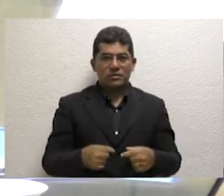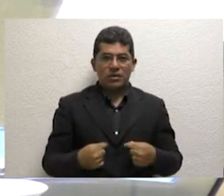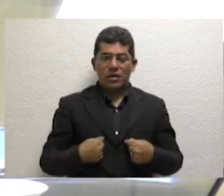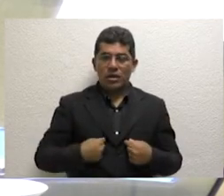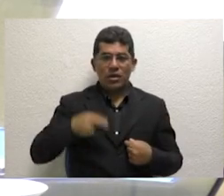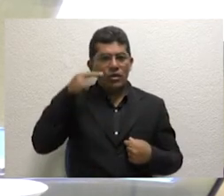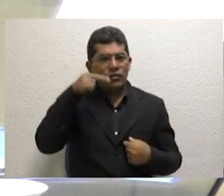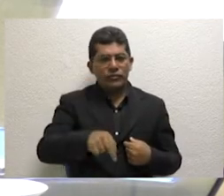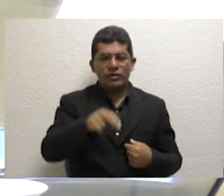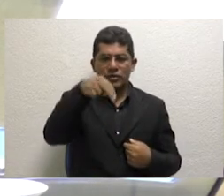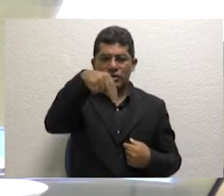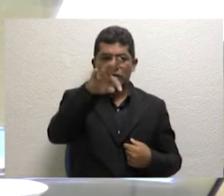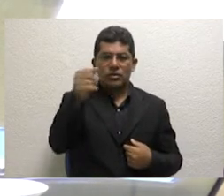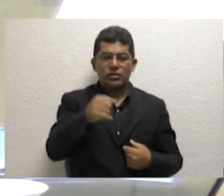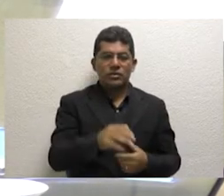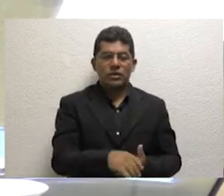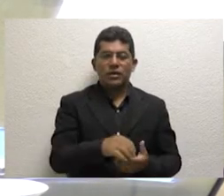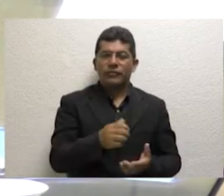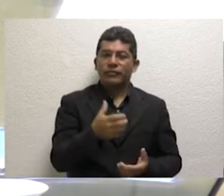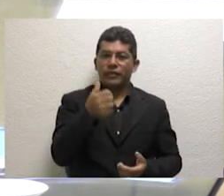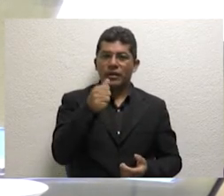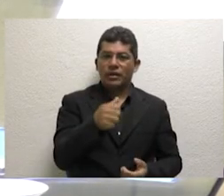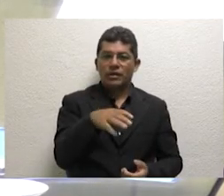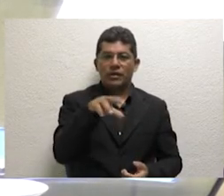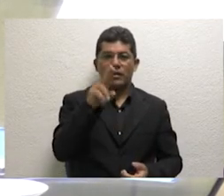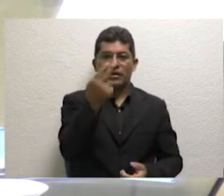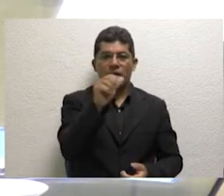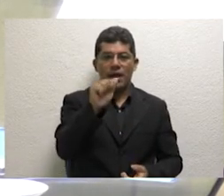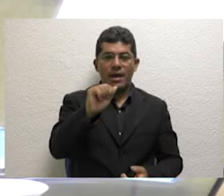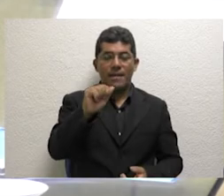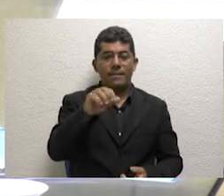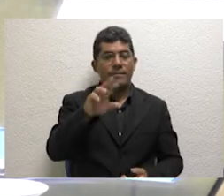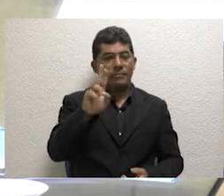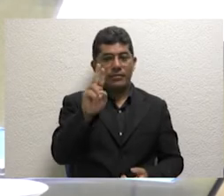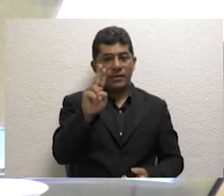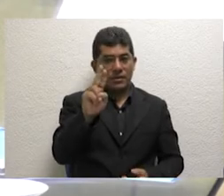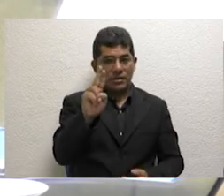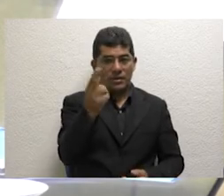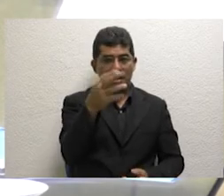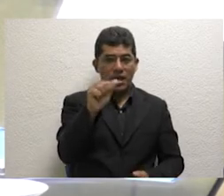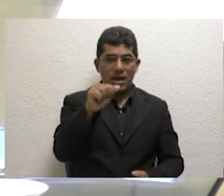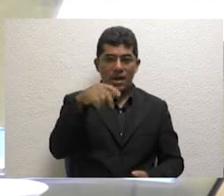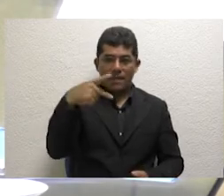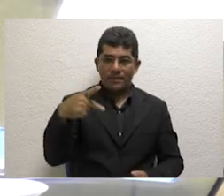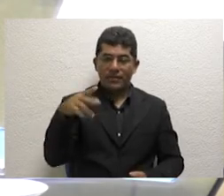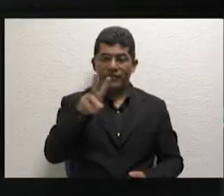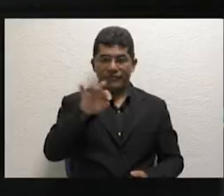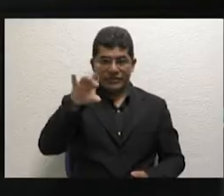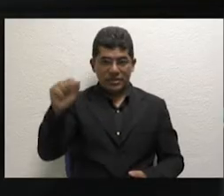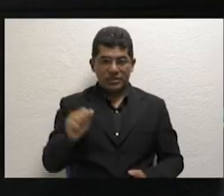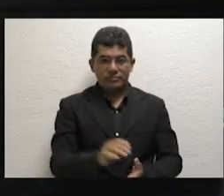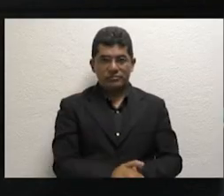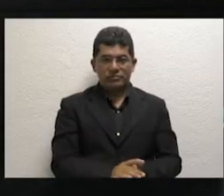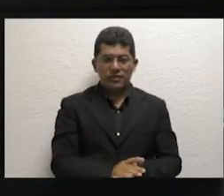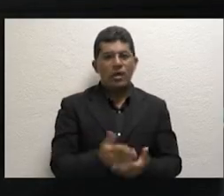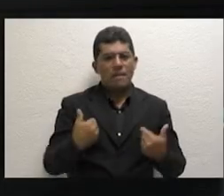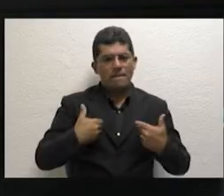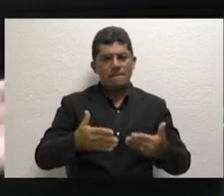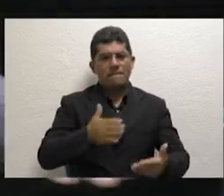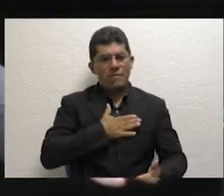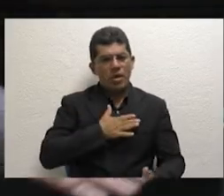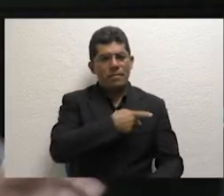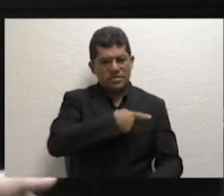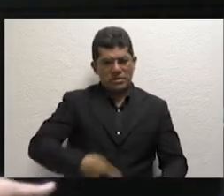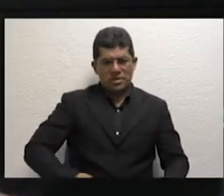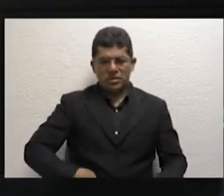nota um exemplo a situação da Pivida eu não vi nessa nota e eu queria fazer o seguinte meu presidente passar